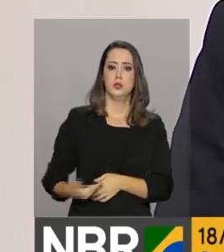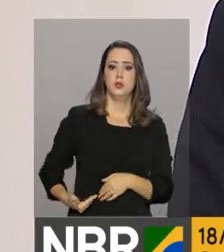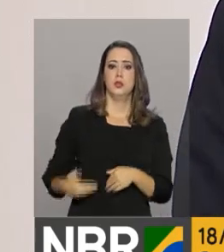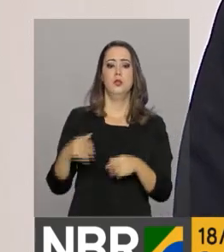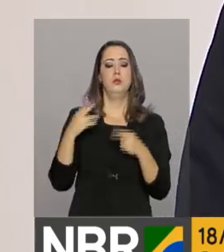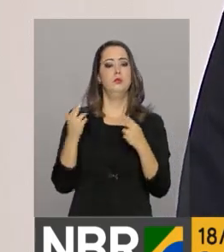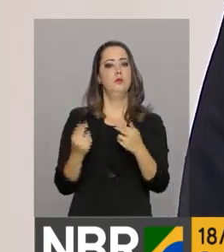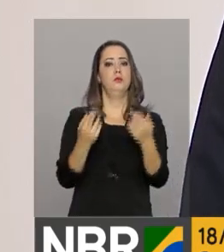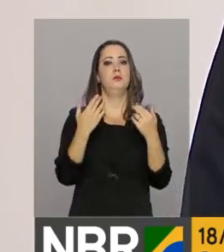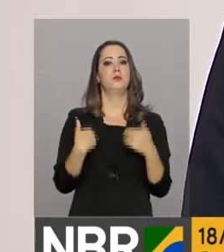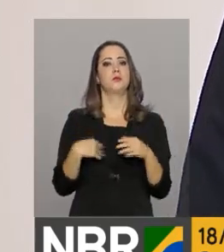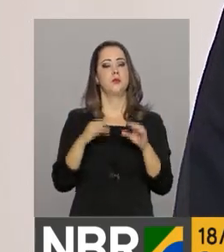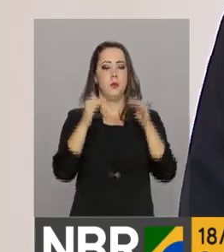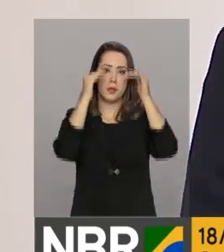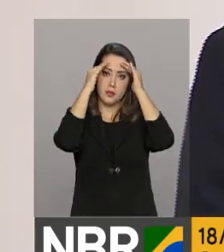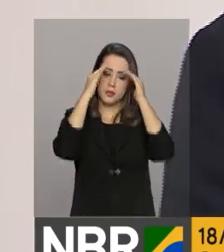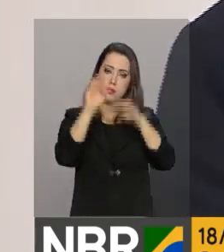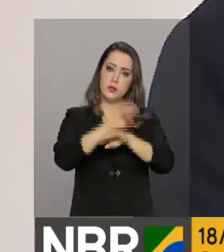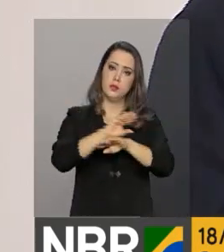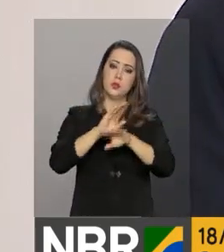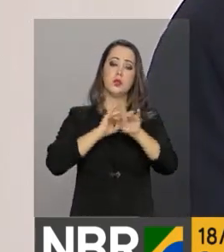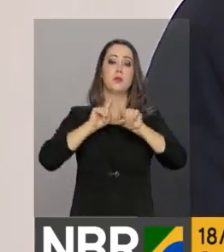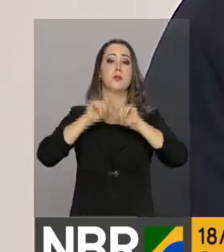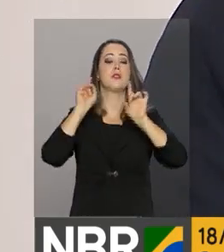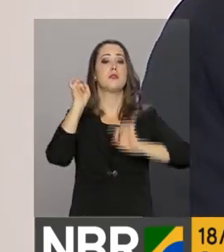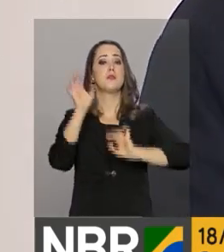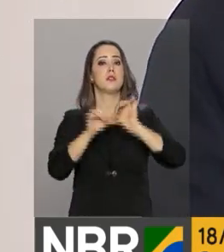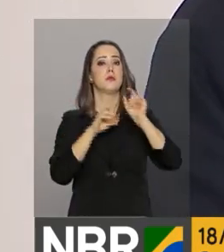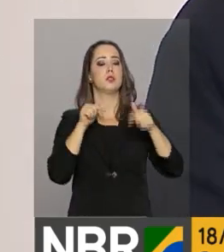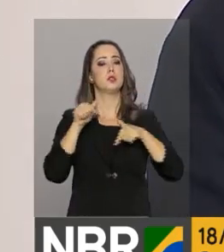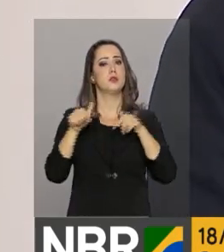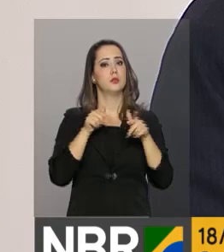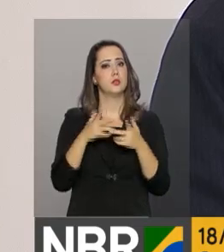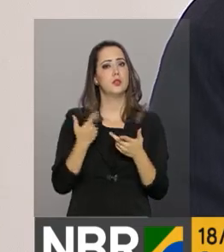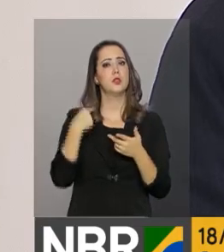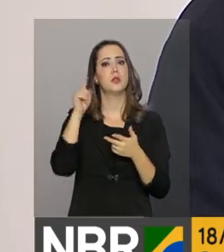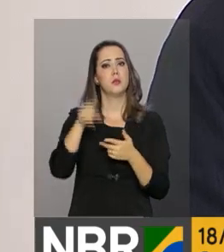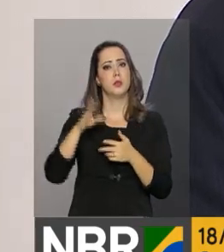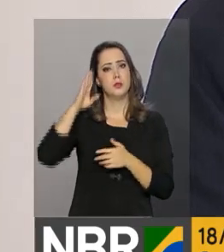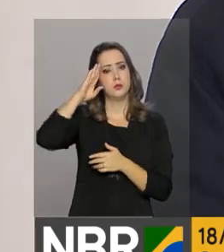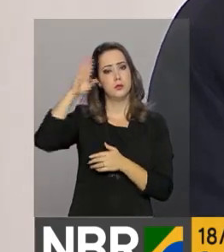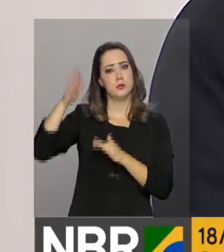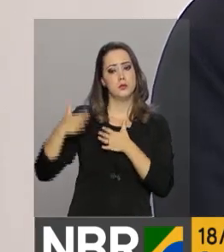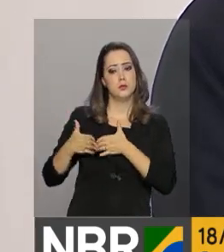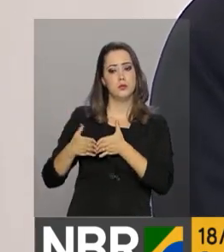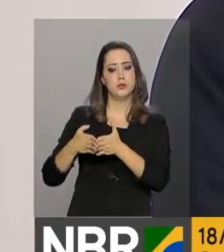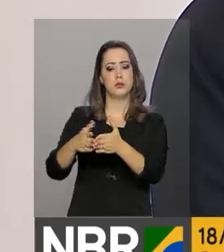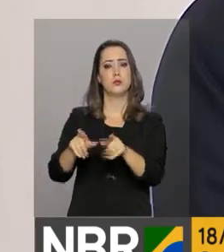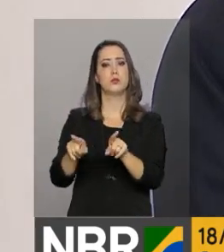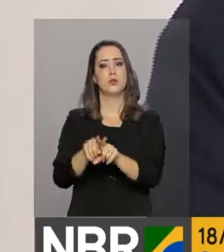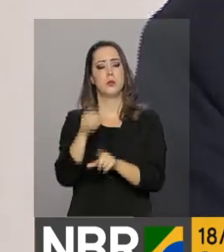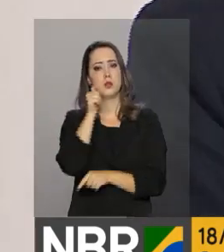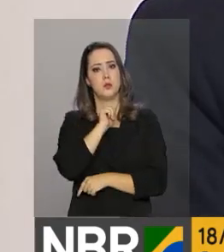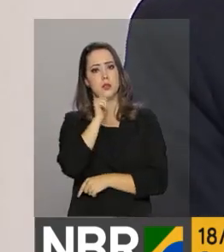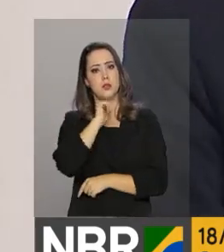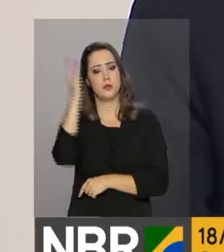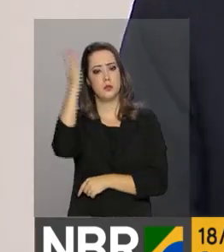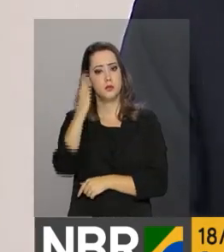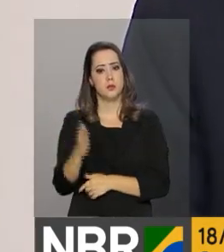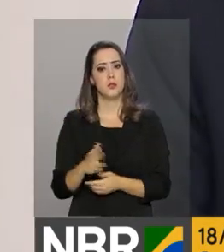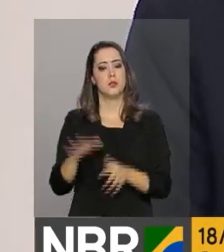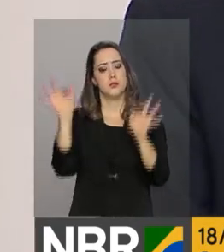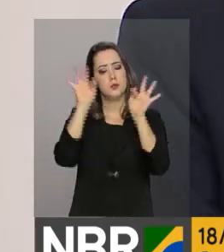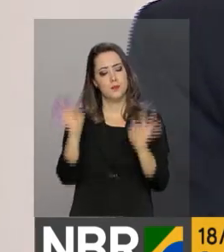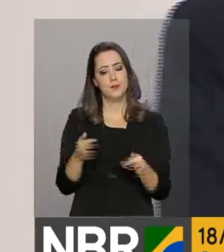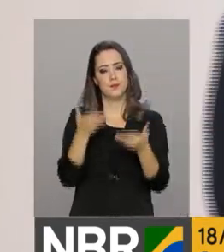com o texto convencional mas especialmente compatível com as aspirações da marinha brasileira e das mulheres do brasil das sete